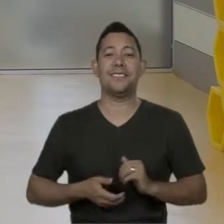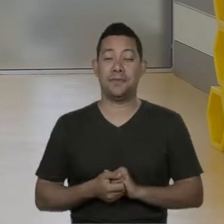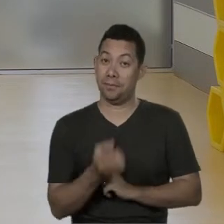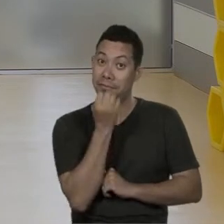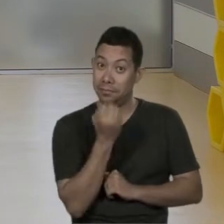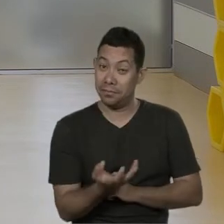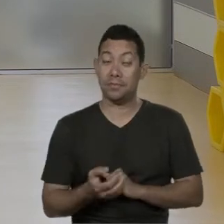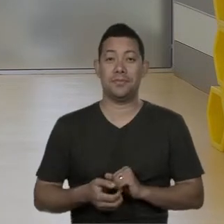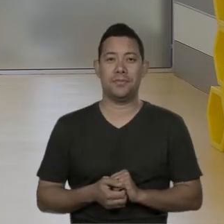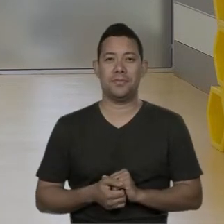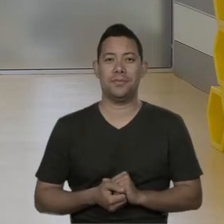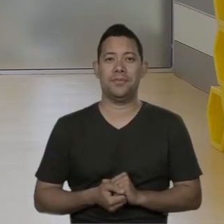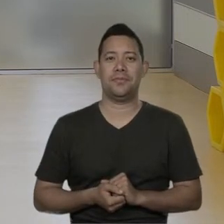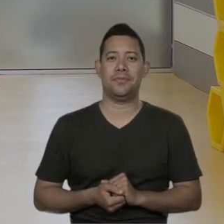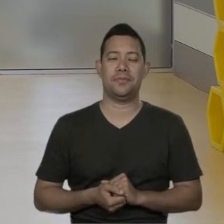muito bom.